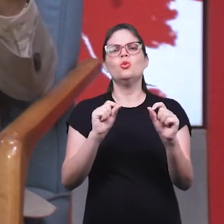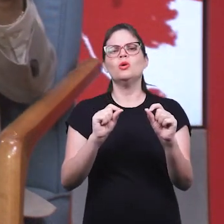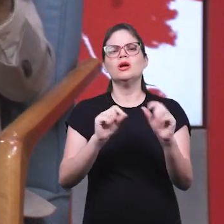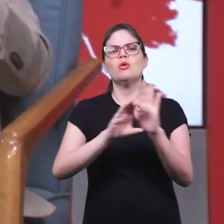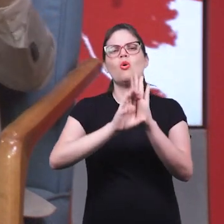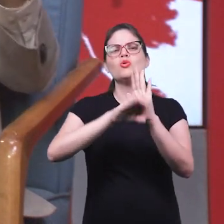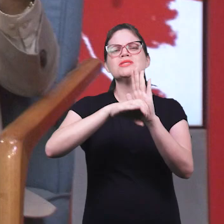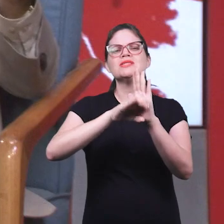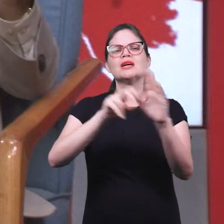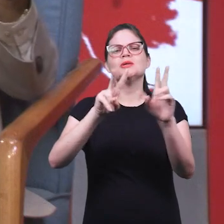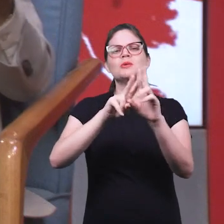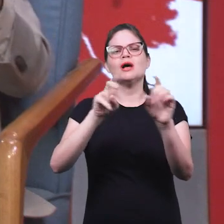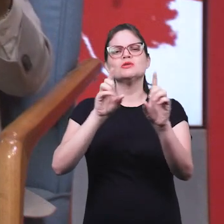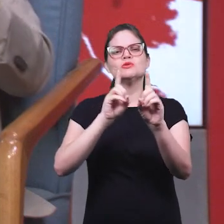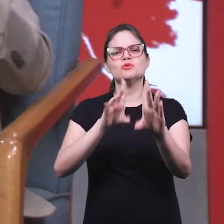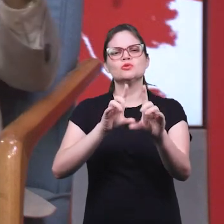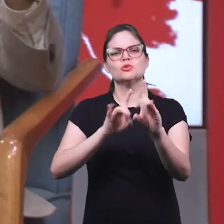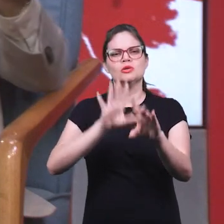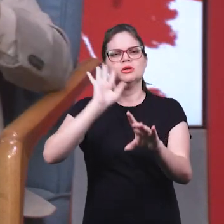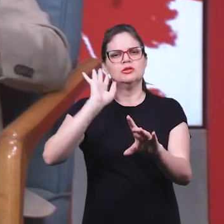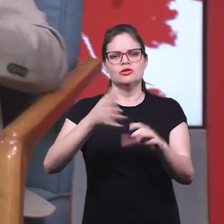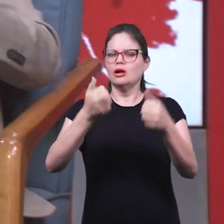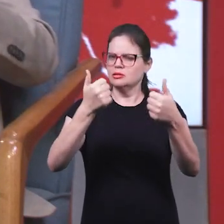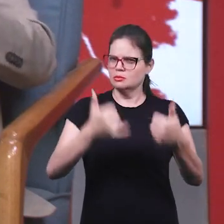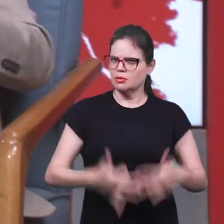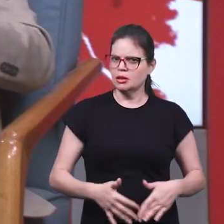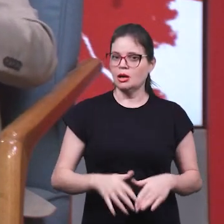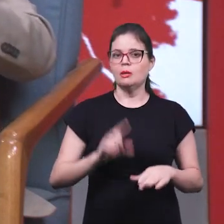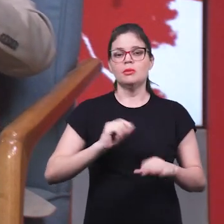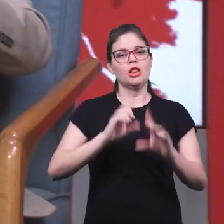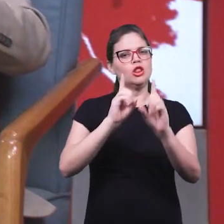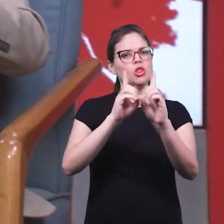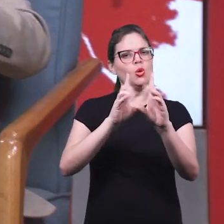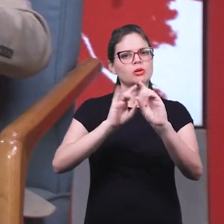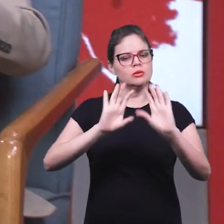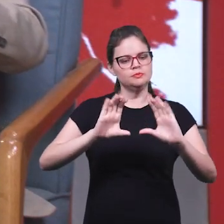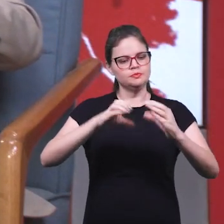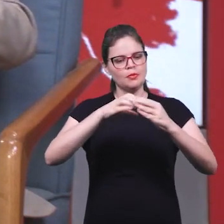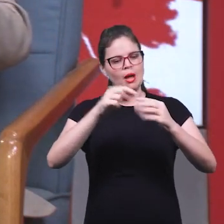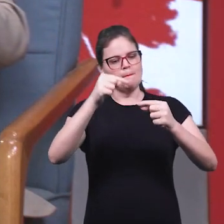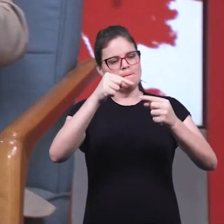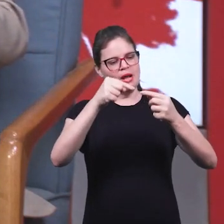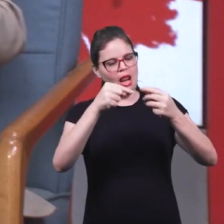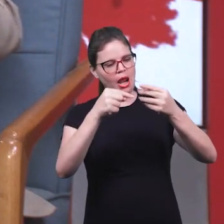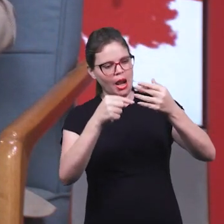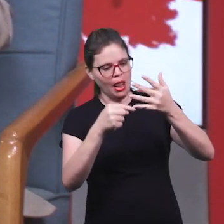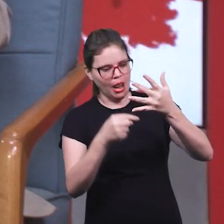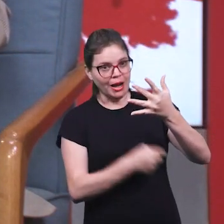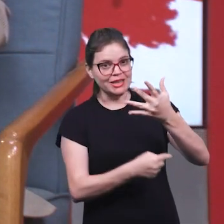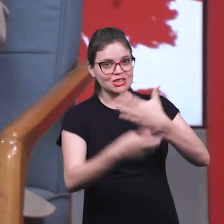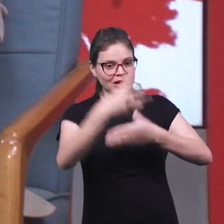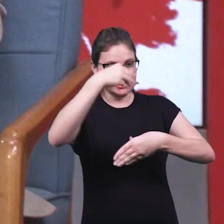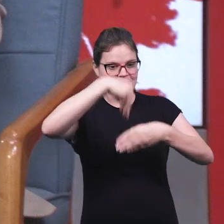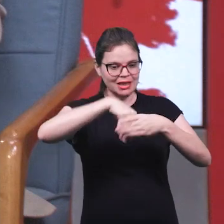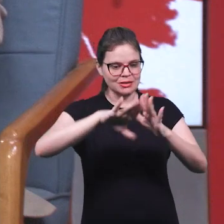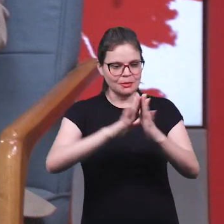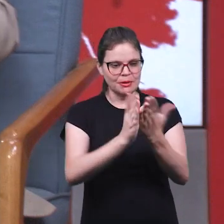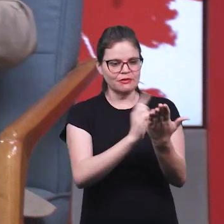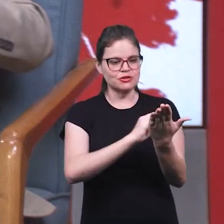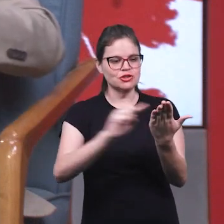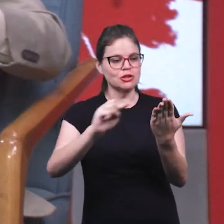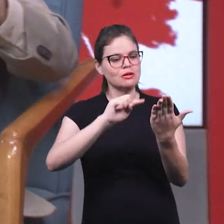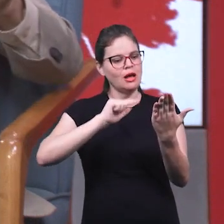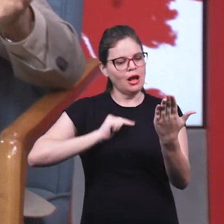que é doutrina? Qual o conceito de doutrina? Nós falamos várias vezes sobre isso. Doutrina é o conjunto de elementos que emergem da